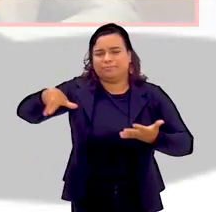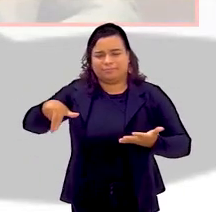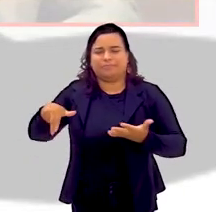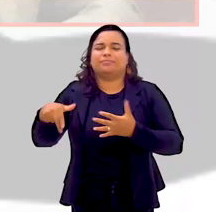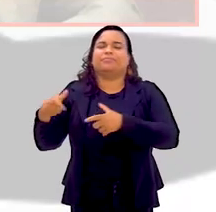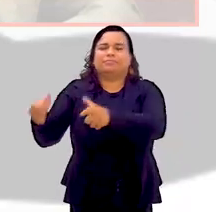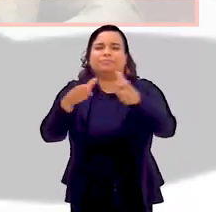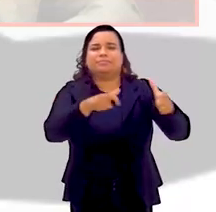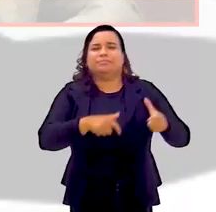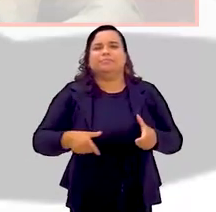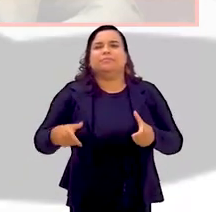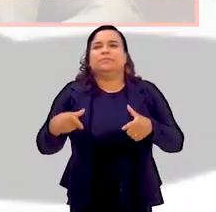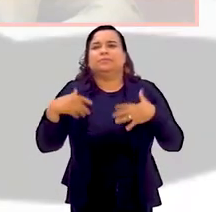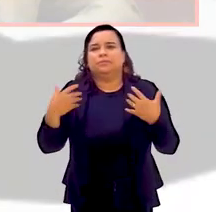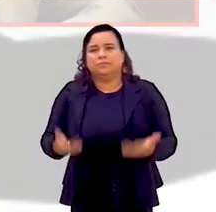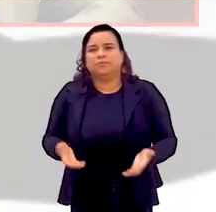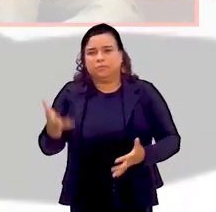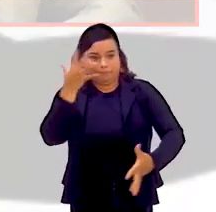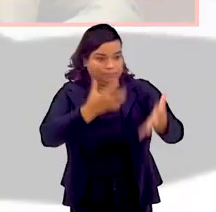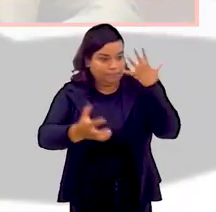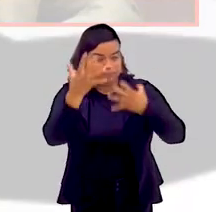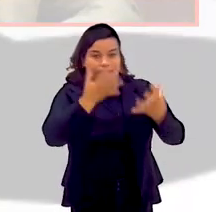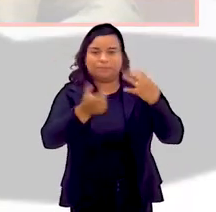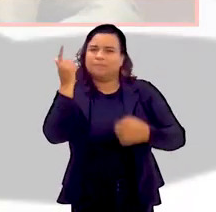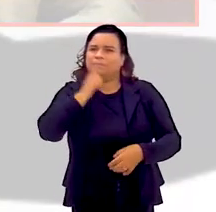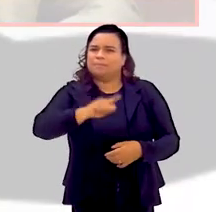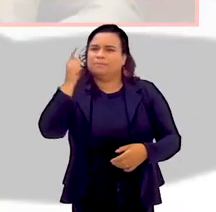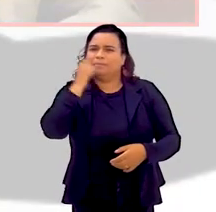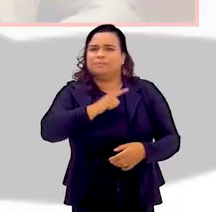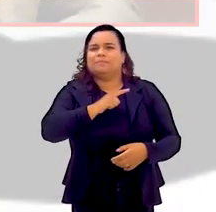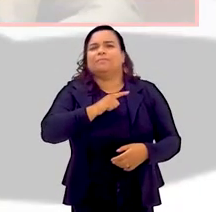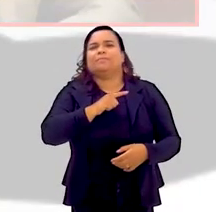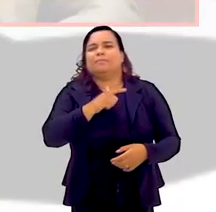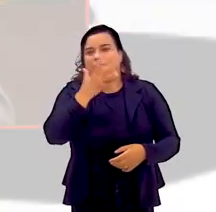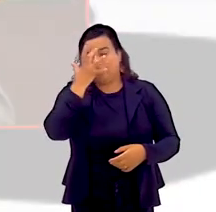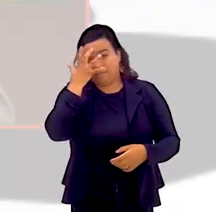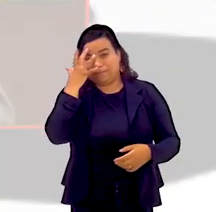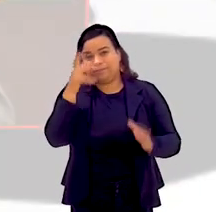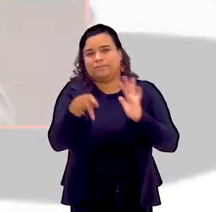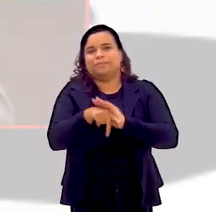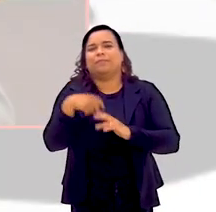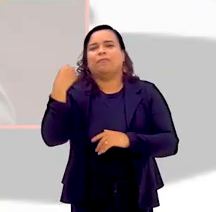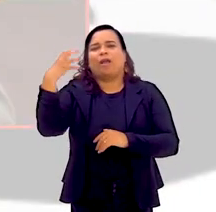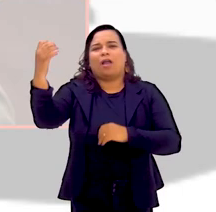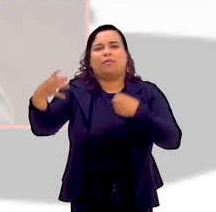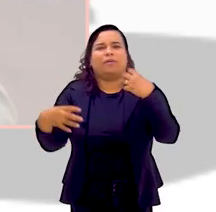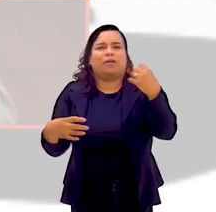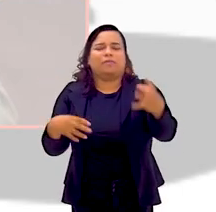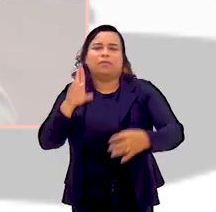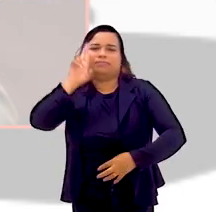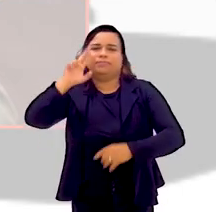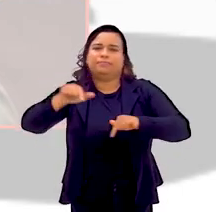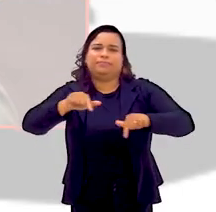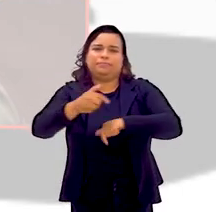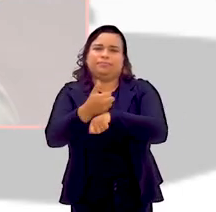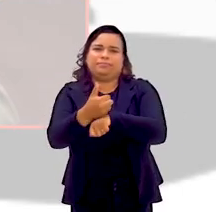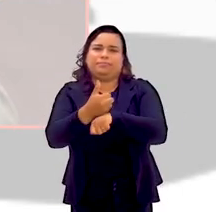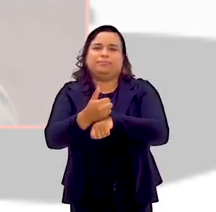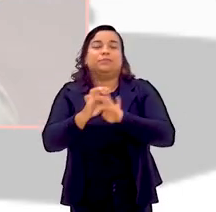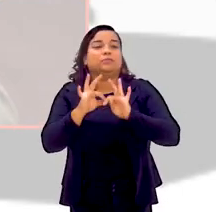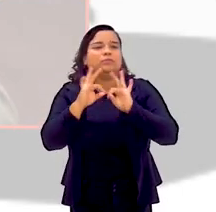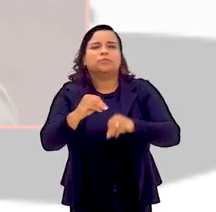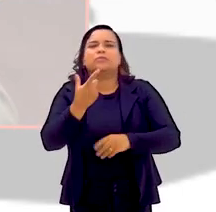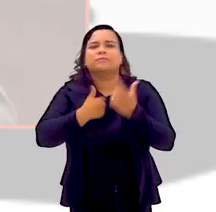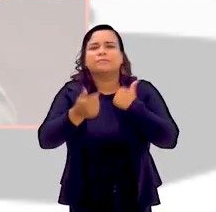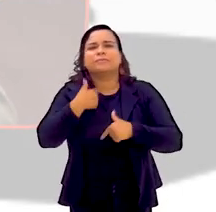propiciou, que os preços ficassem extremamente atrativos para os agentes de viagem. E todos eles, apesar de desejarem muito que a ABAV ficasse